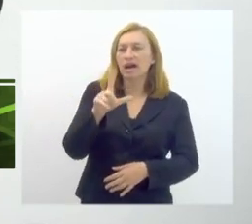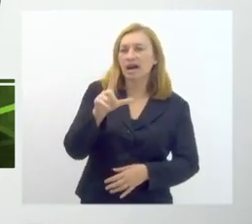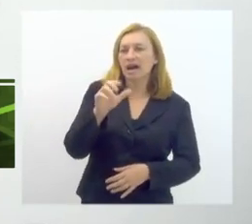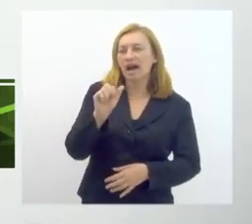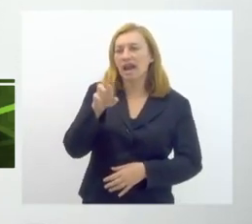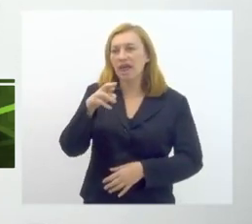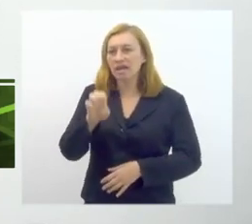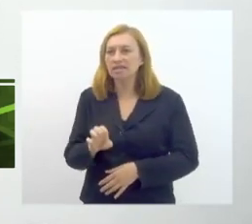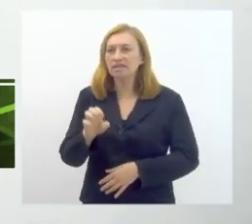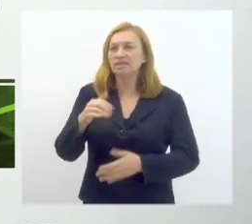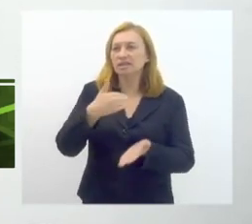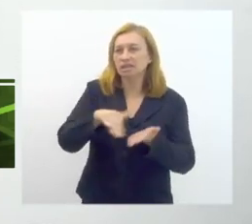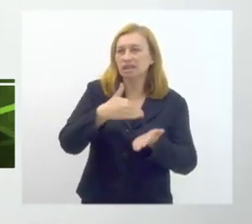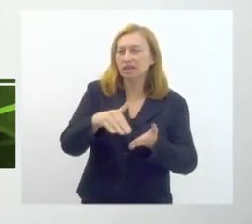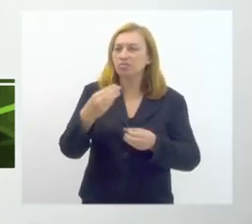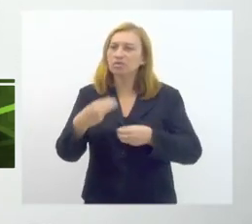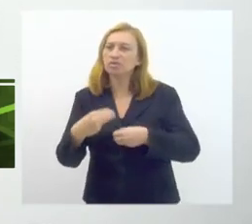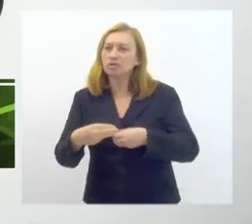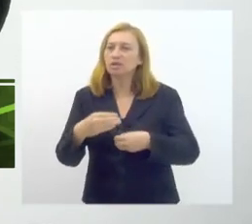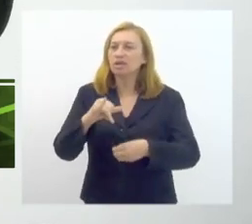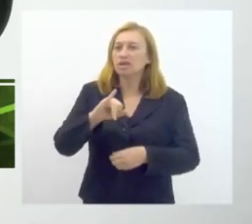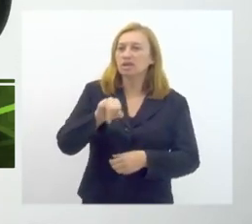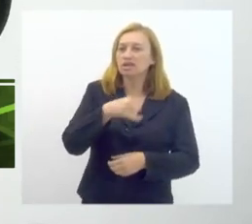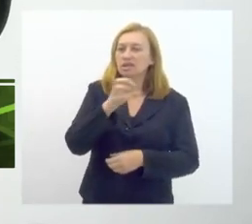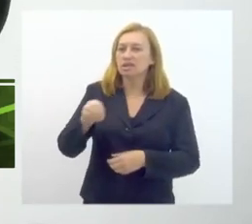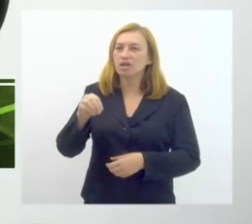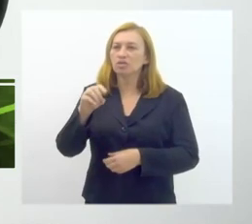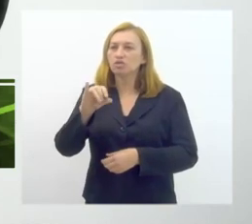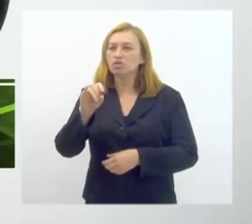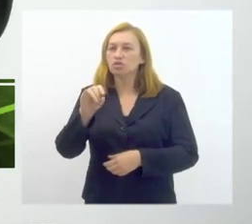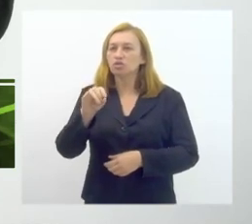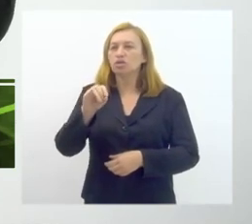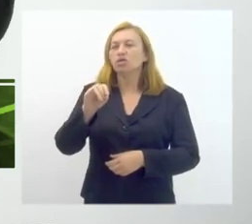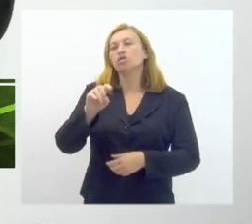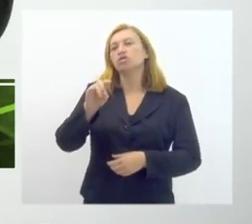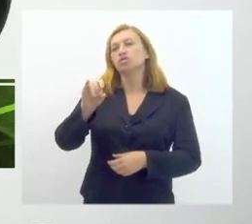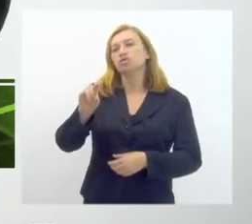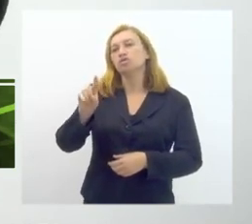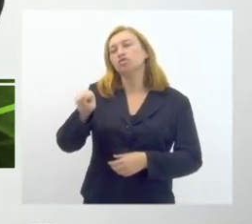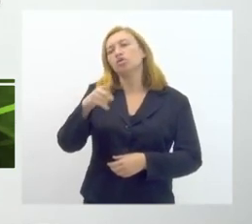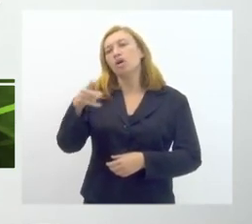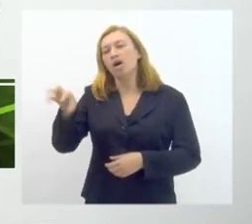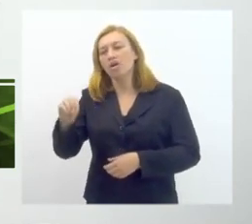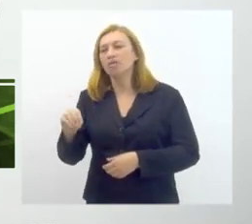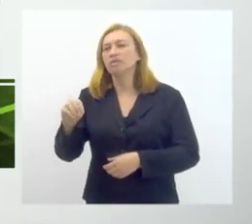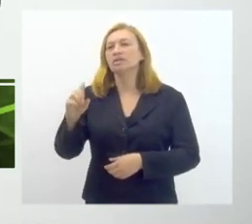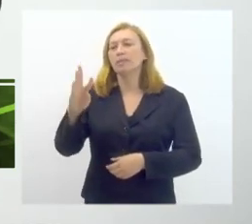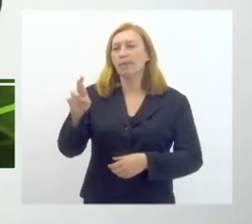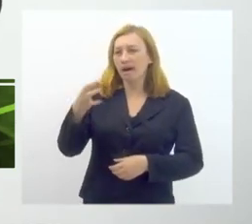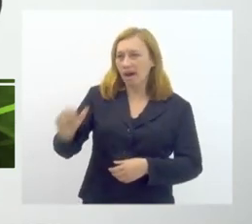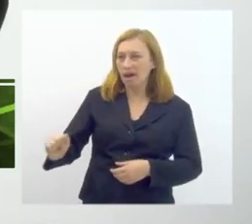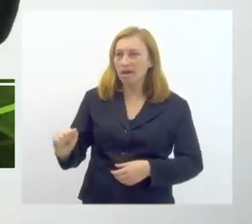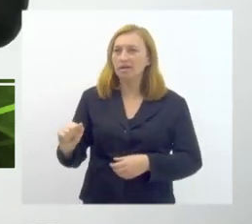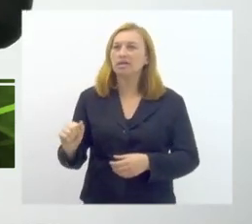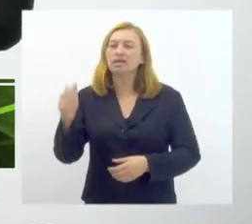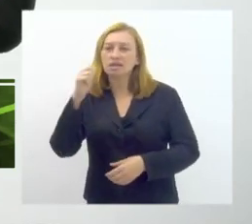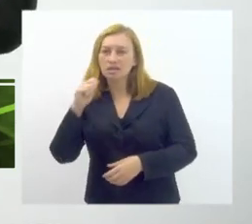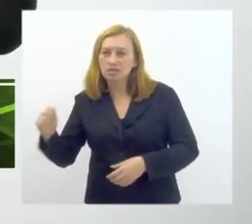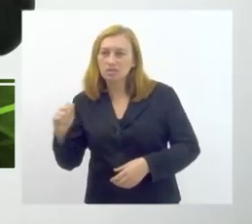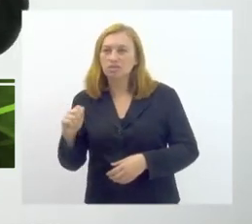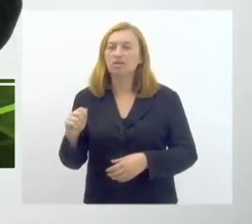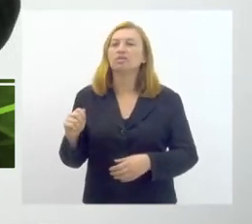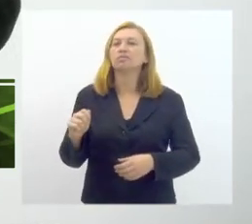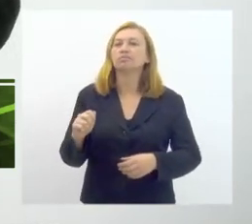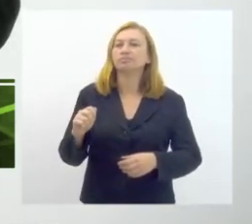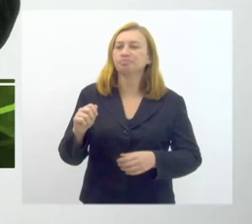Valdezarias, secretária municipal de saúde de São João da Barra, Arlene Benilda Cerqueira Pituba, assessora parlamentar da LERJ,